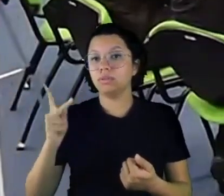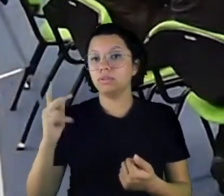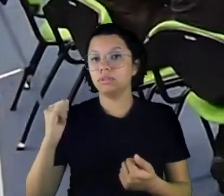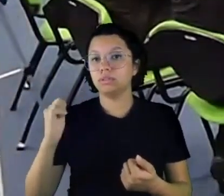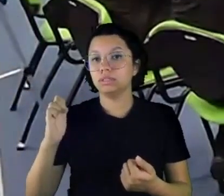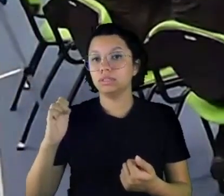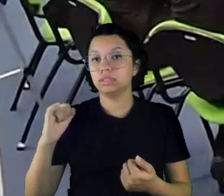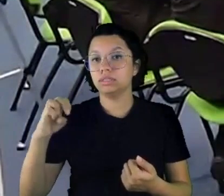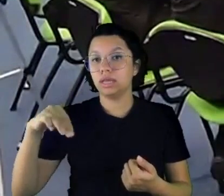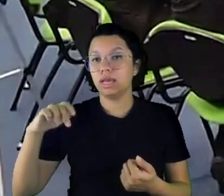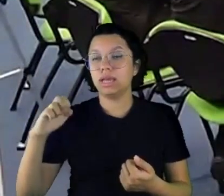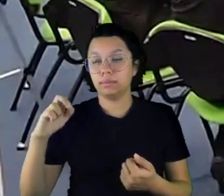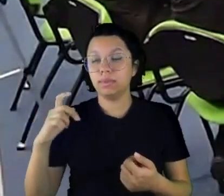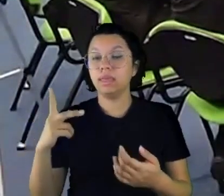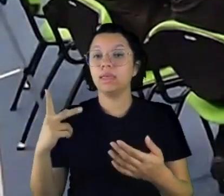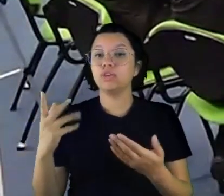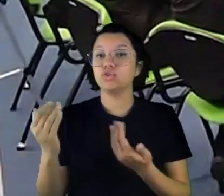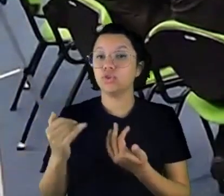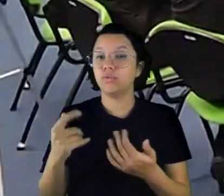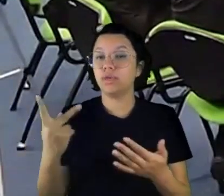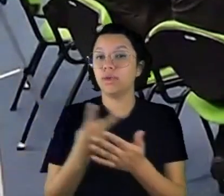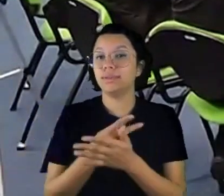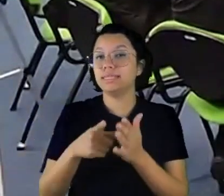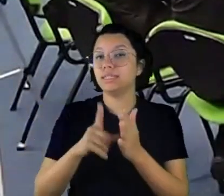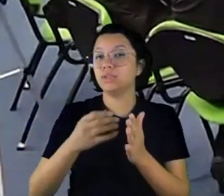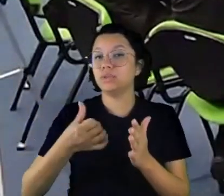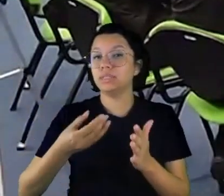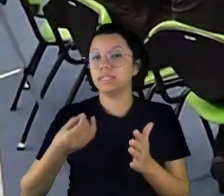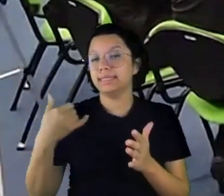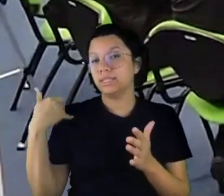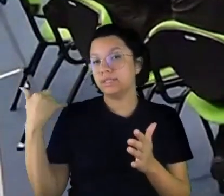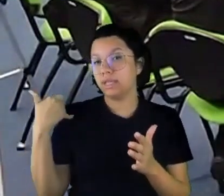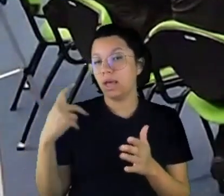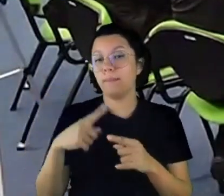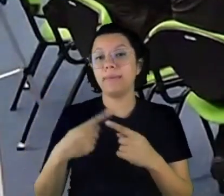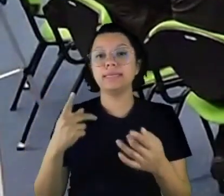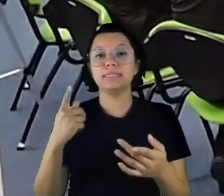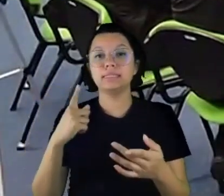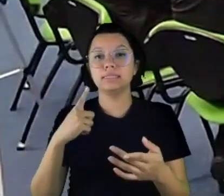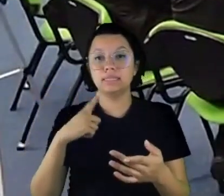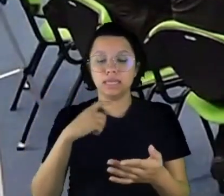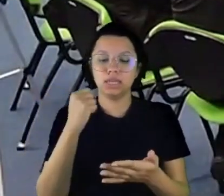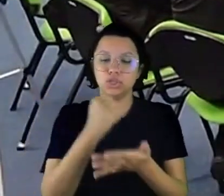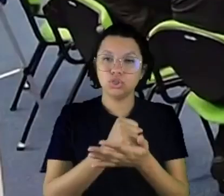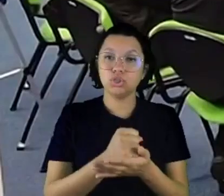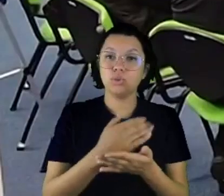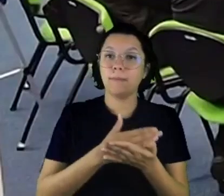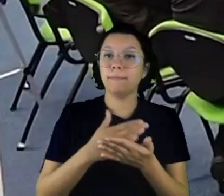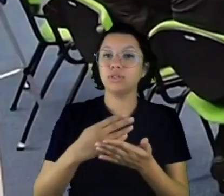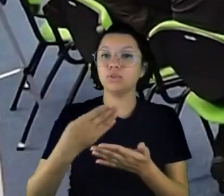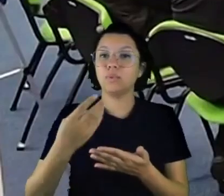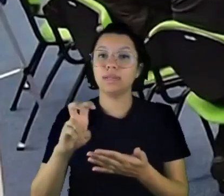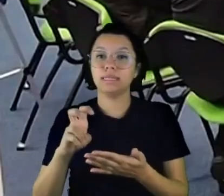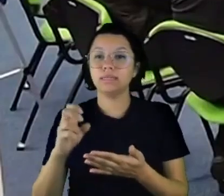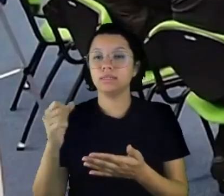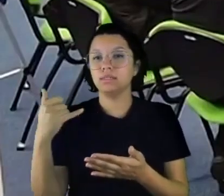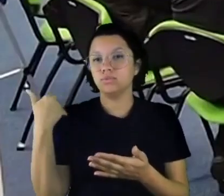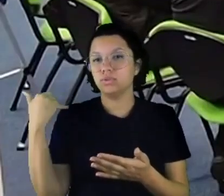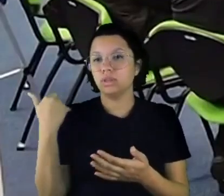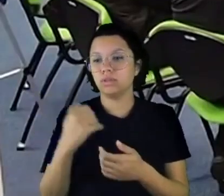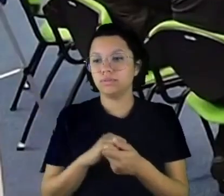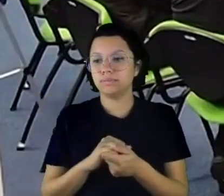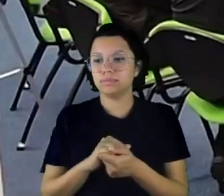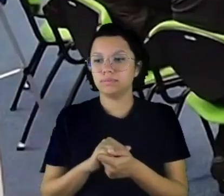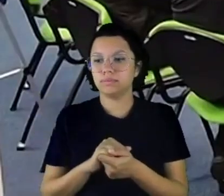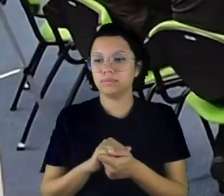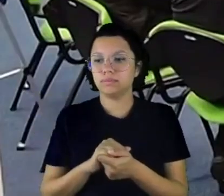60 anos, mas a demência frontotemporal tem registros na literatura a partir de 45 anos.